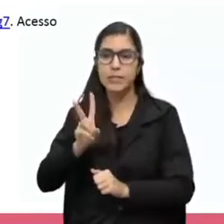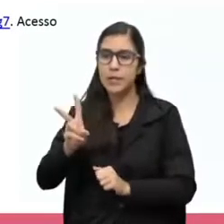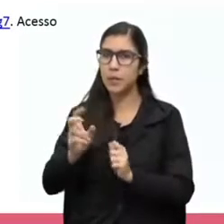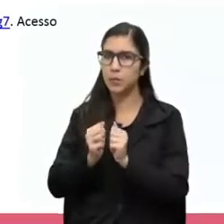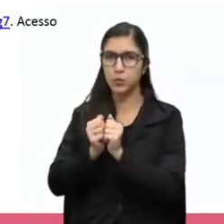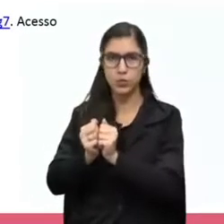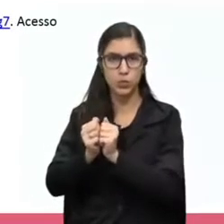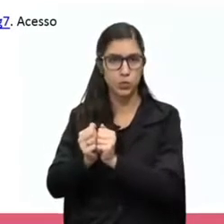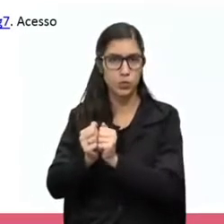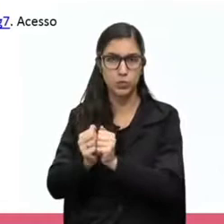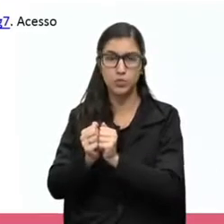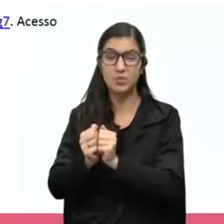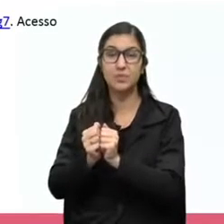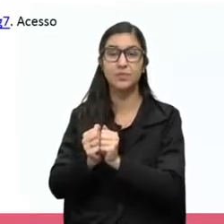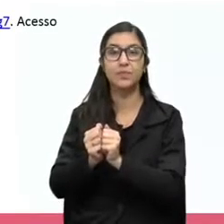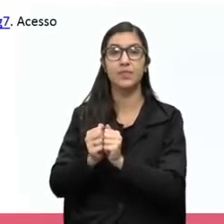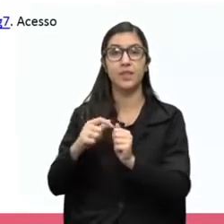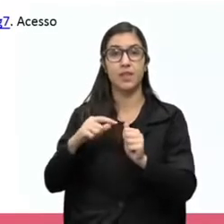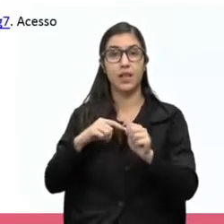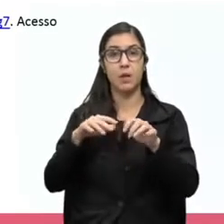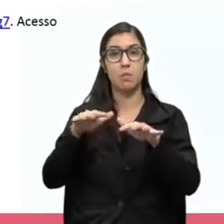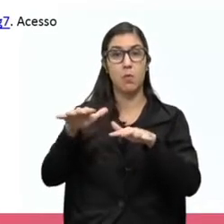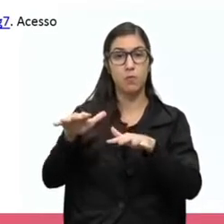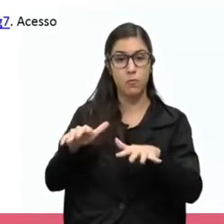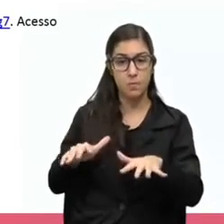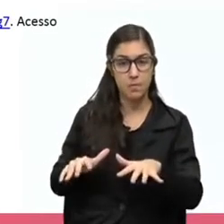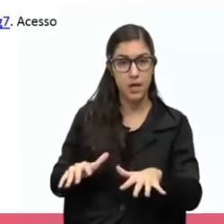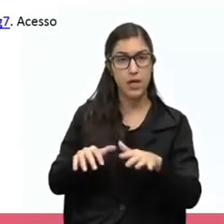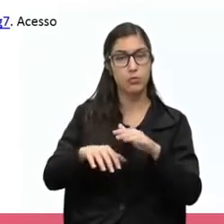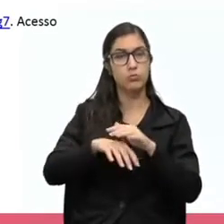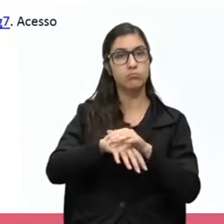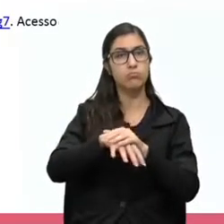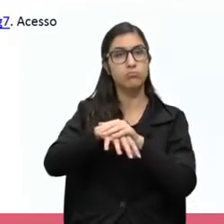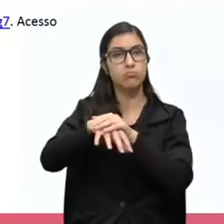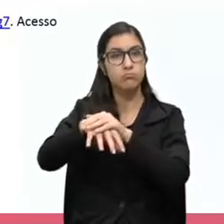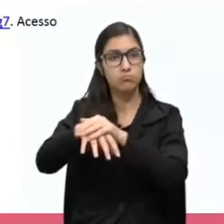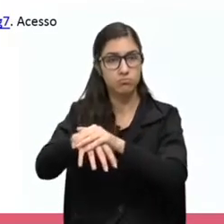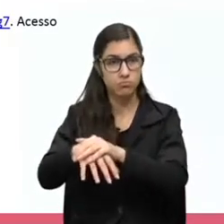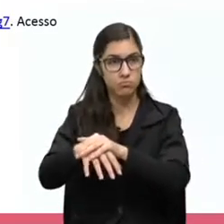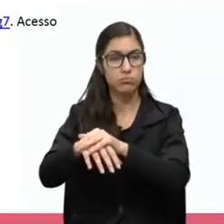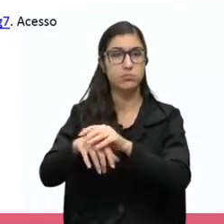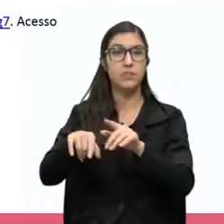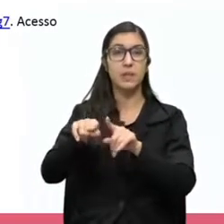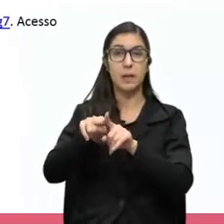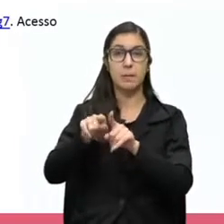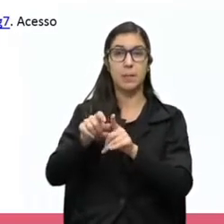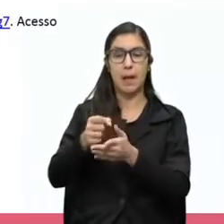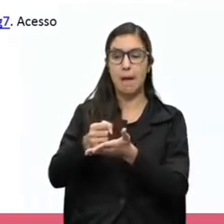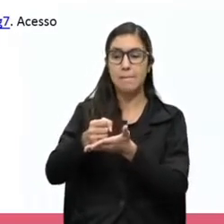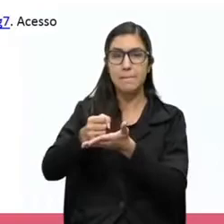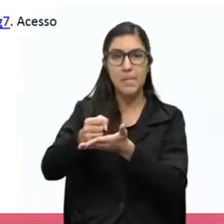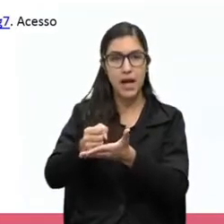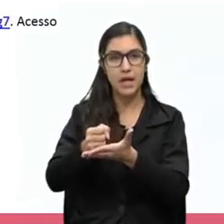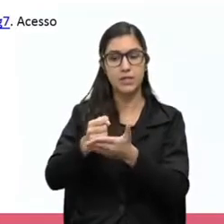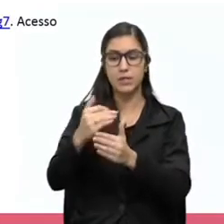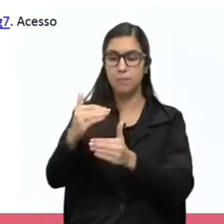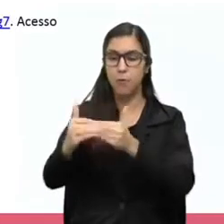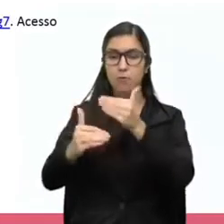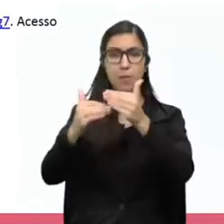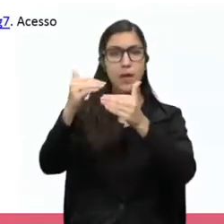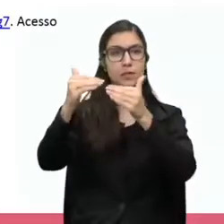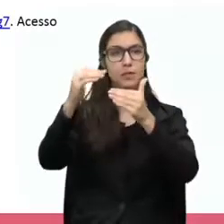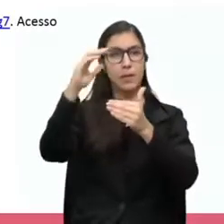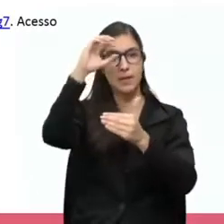tá? Através do movimento coativo, constituem fundamento e base do desenvolvimento e da aprendizagem.